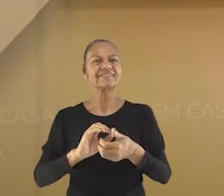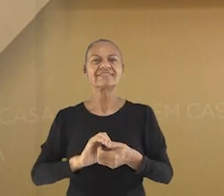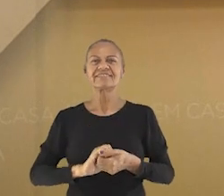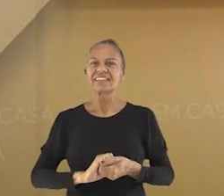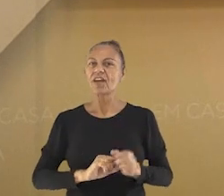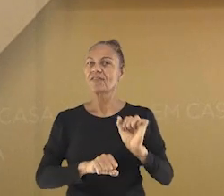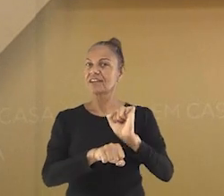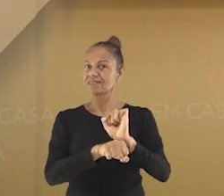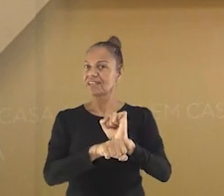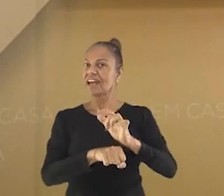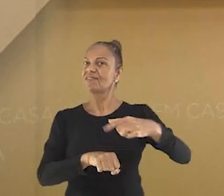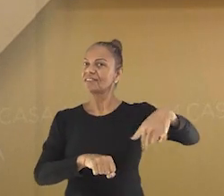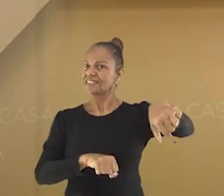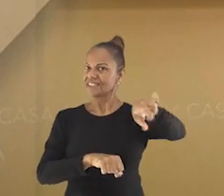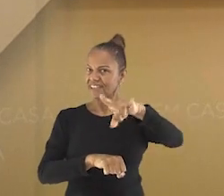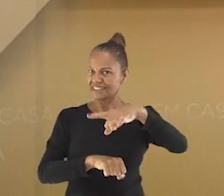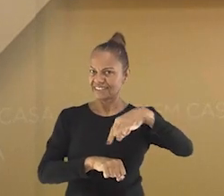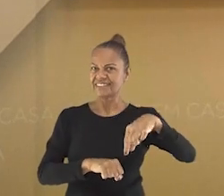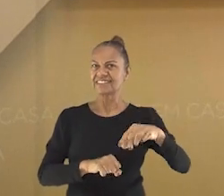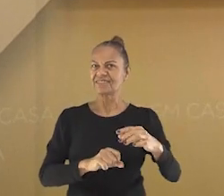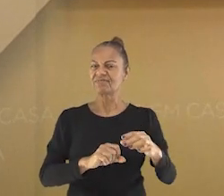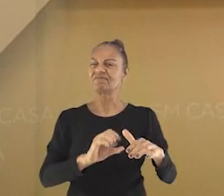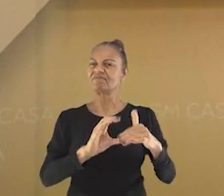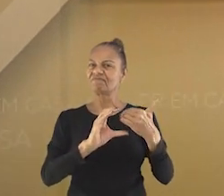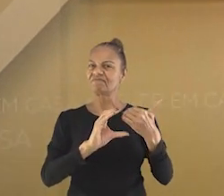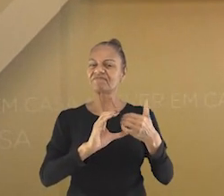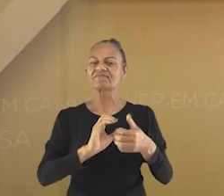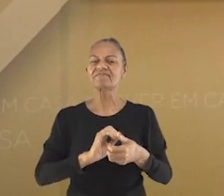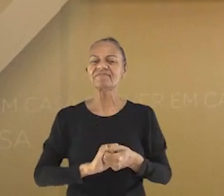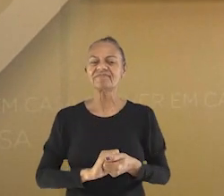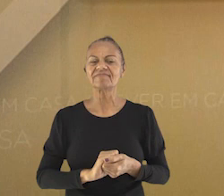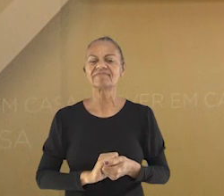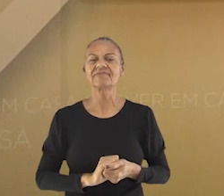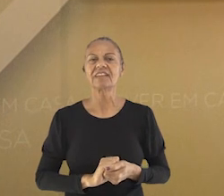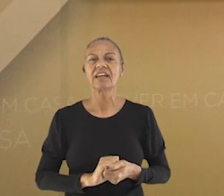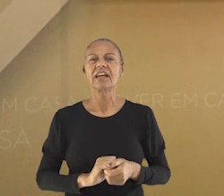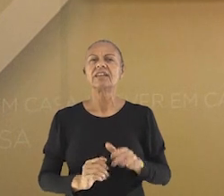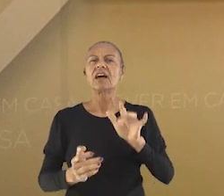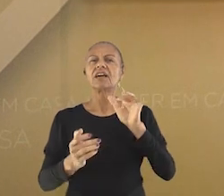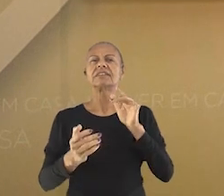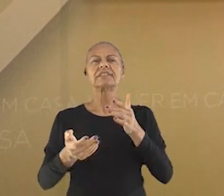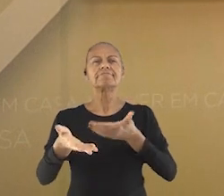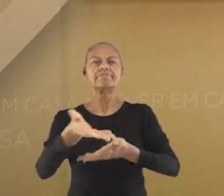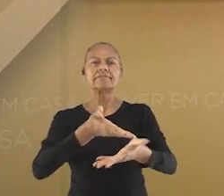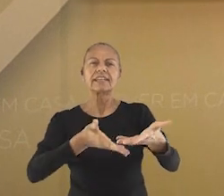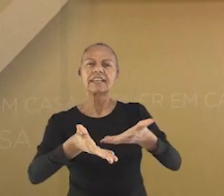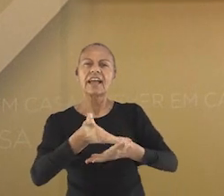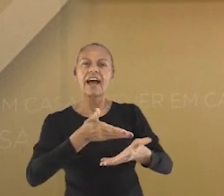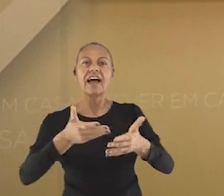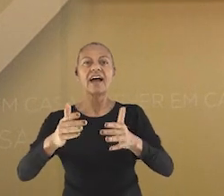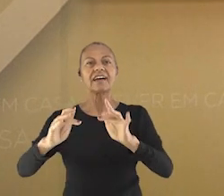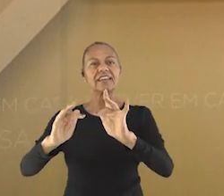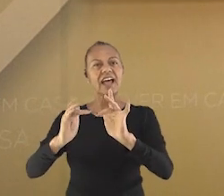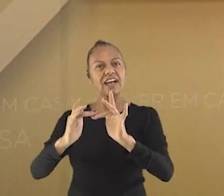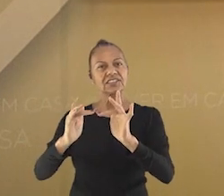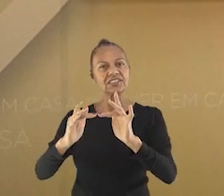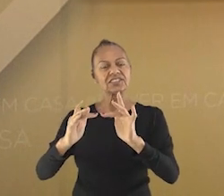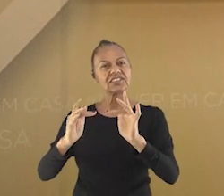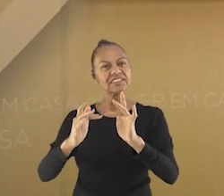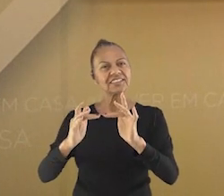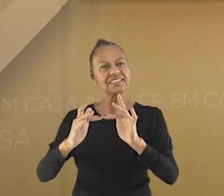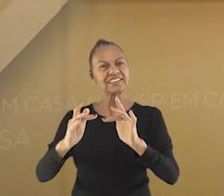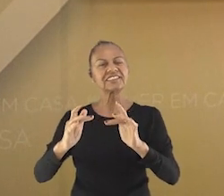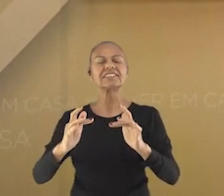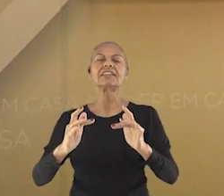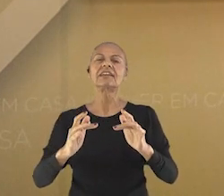aula. Vou esperar a sua contribuição, viu? Não deixem de interagir conosco em nossas redes